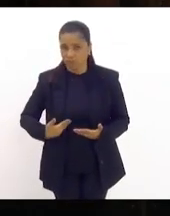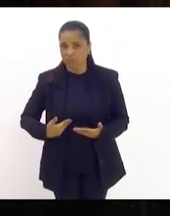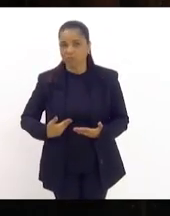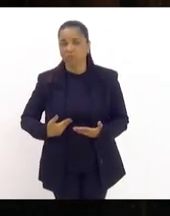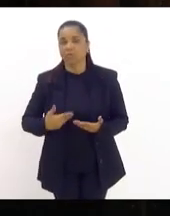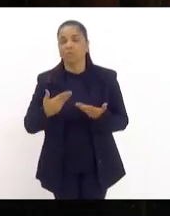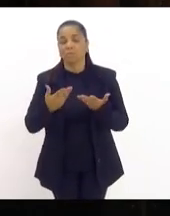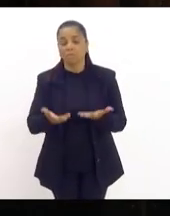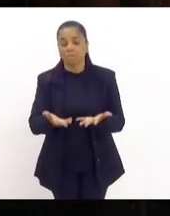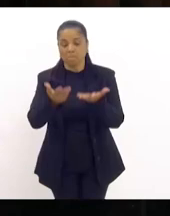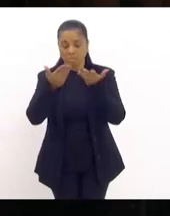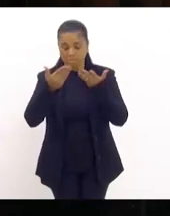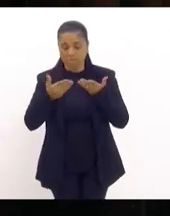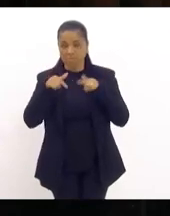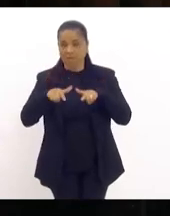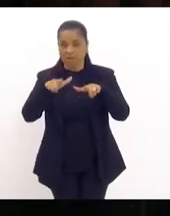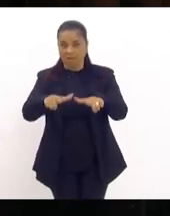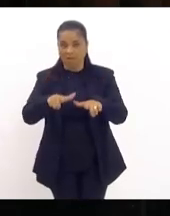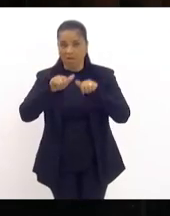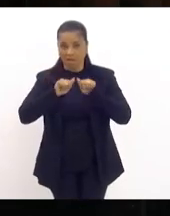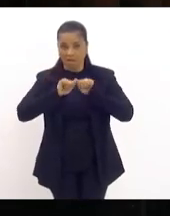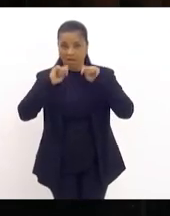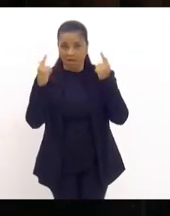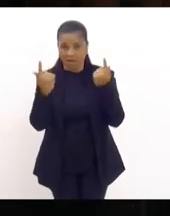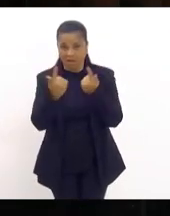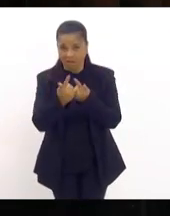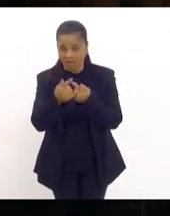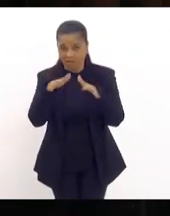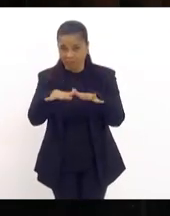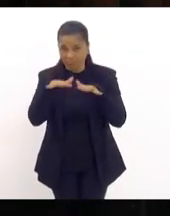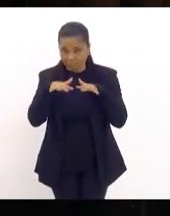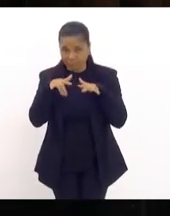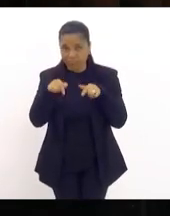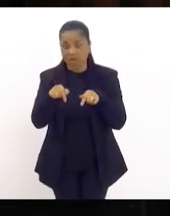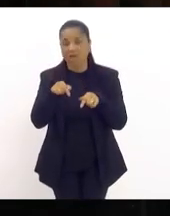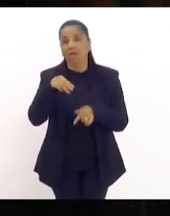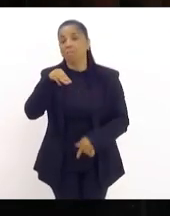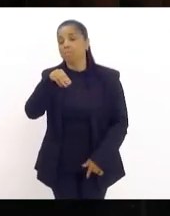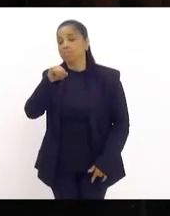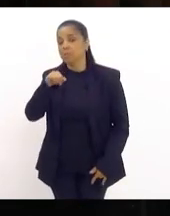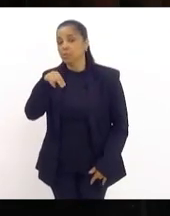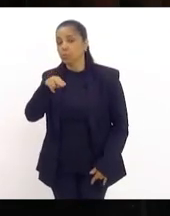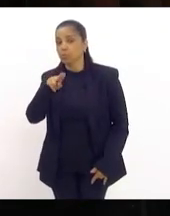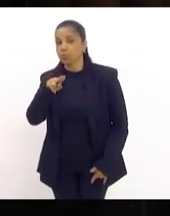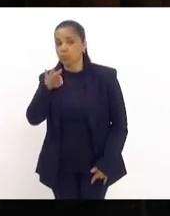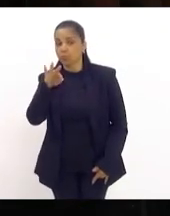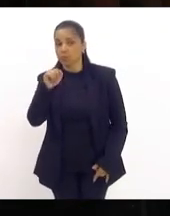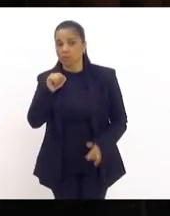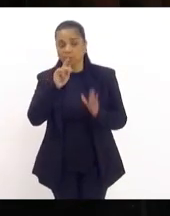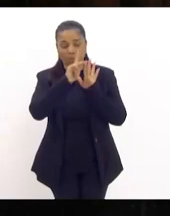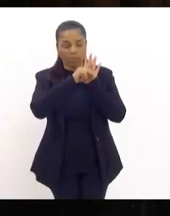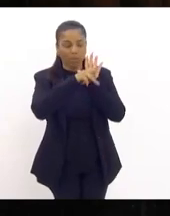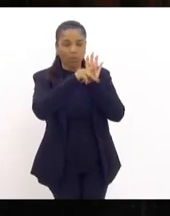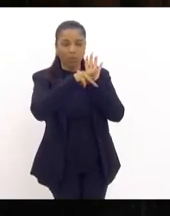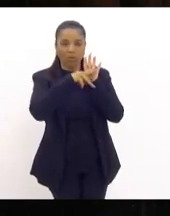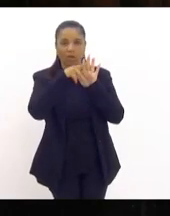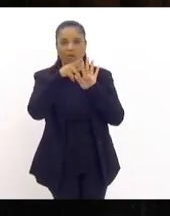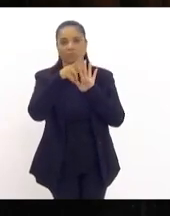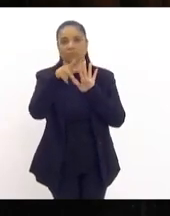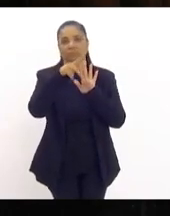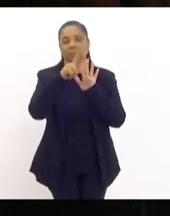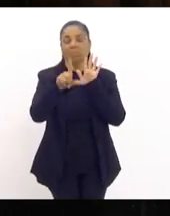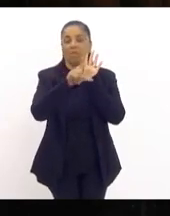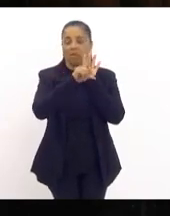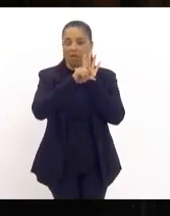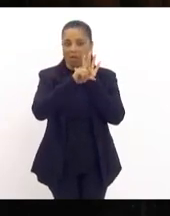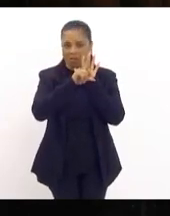para essa casa e possivelmente já a minuta desse projeto de lei na Procuradoria